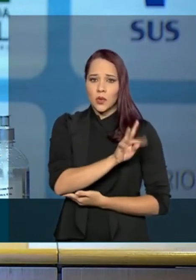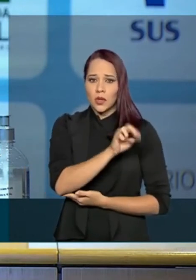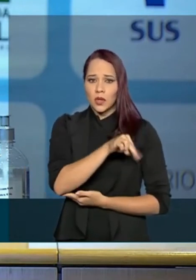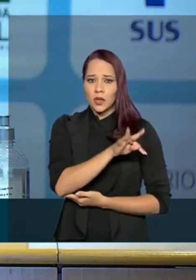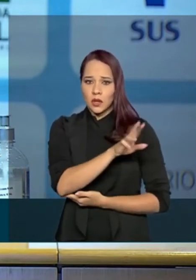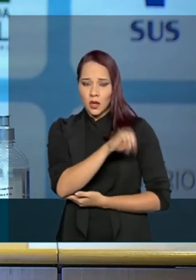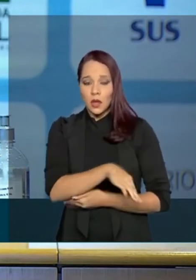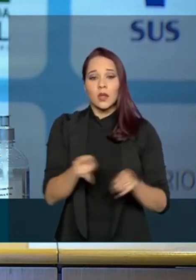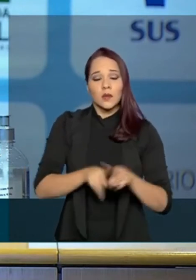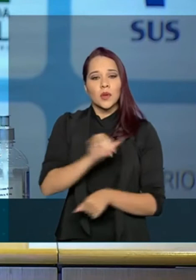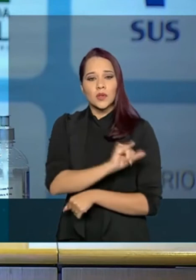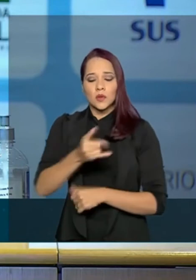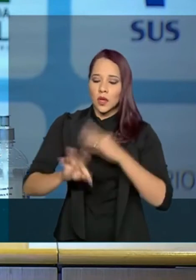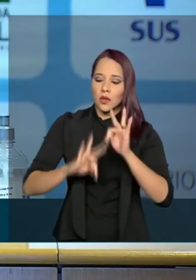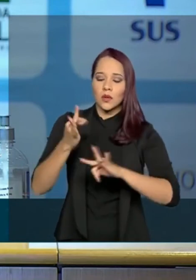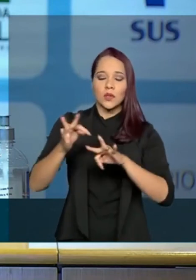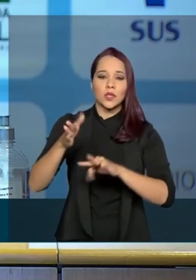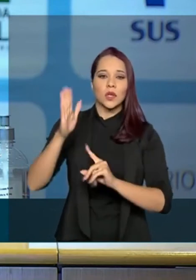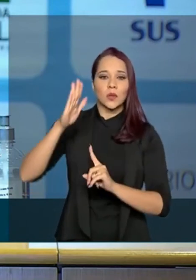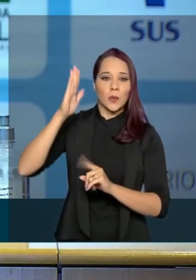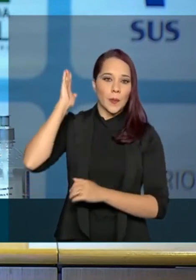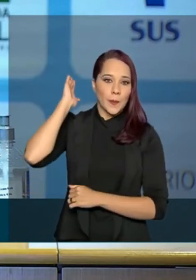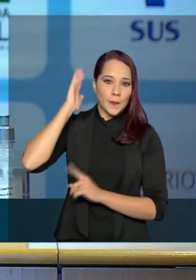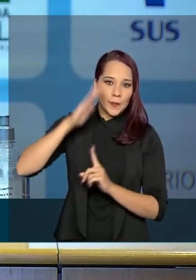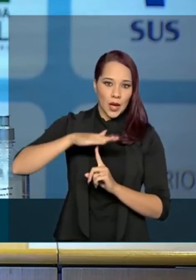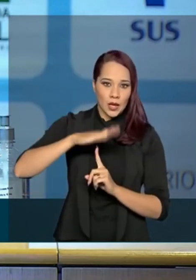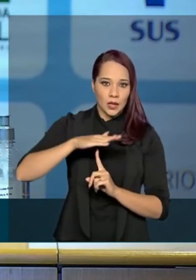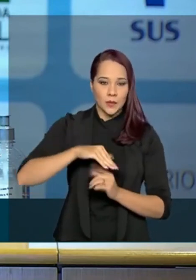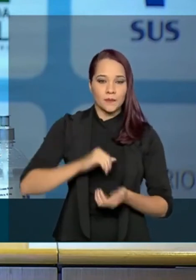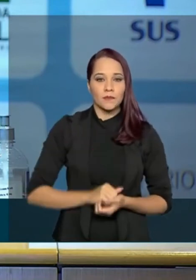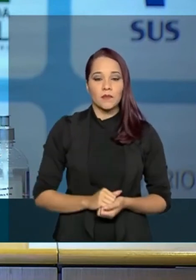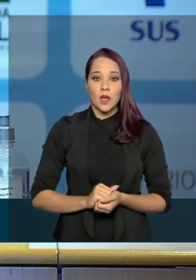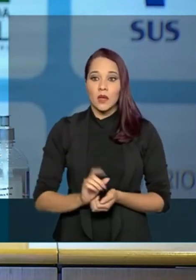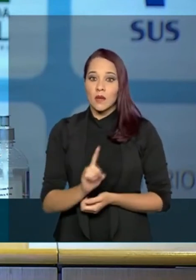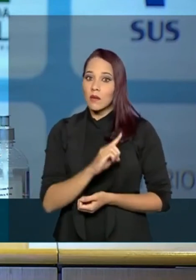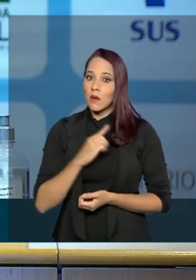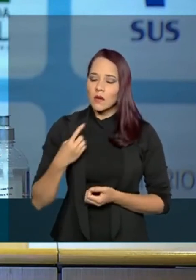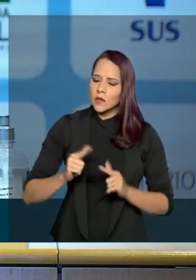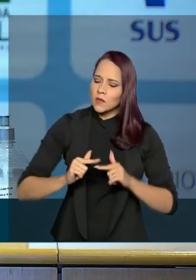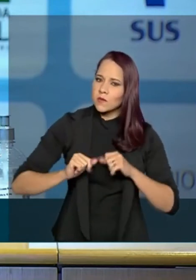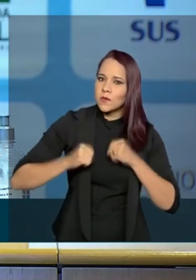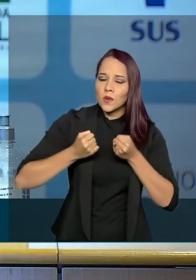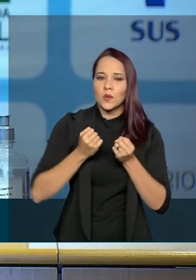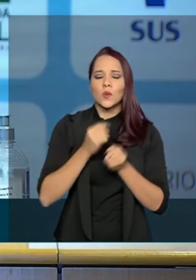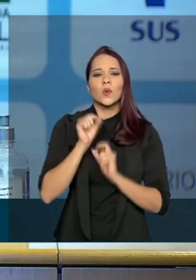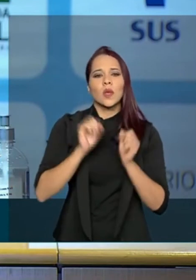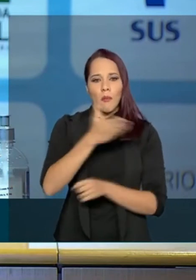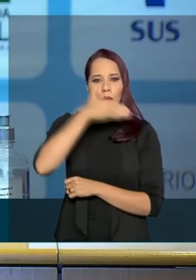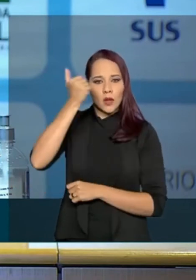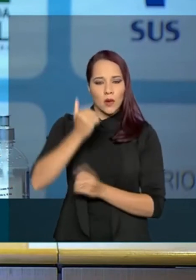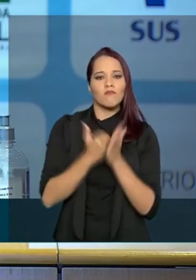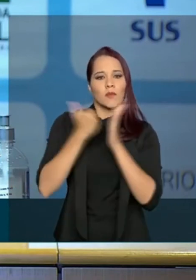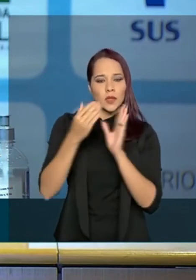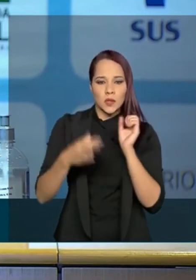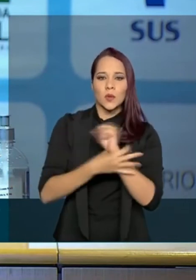pelo Instituto de Tecnologia do Paraná, Tecpar. Faremos o que for melhor e mais seguro para o